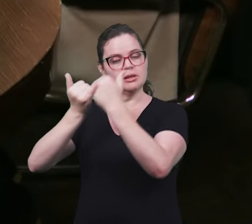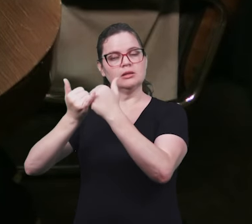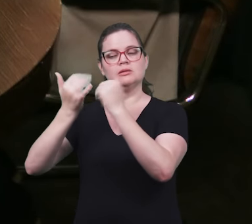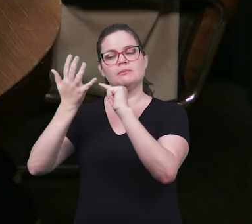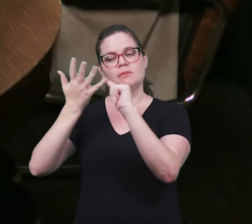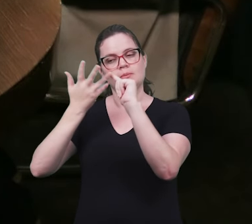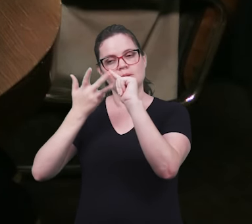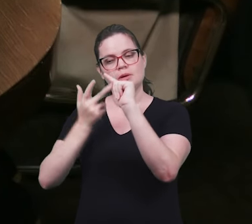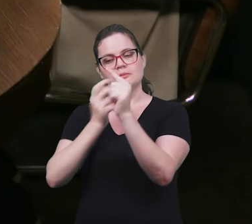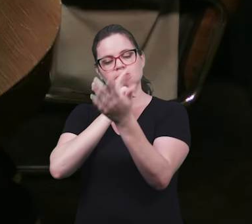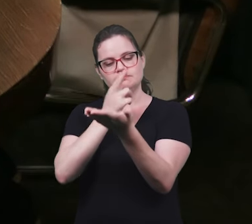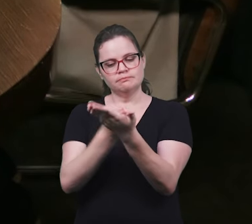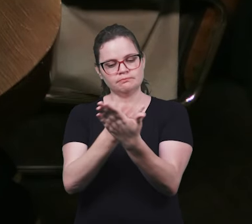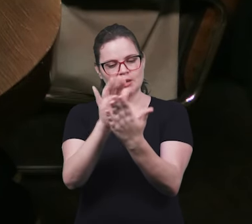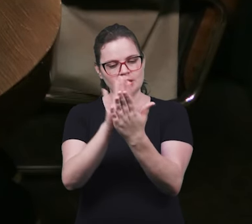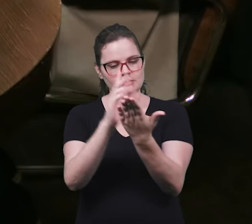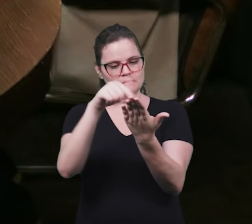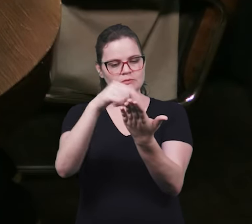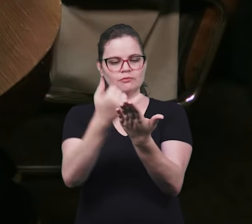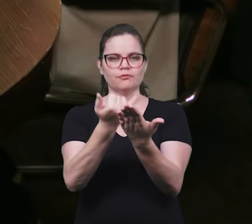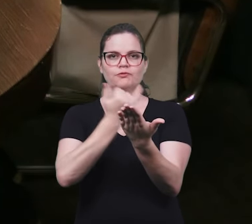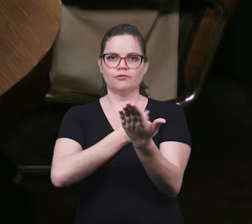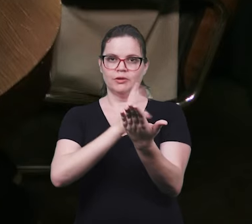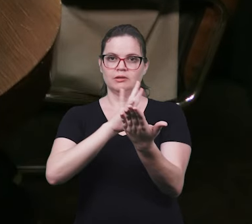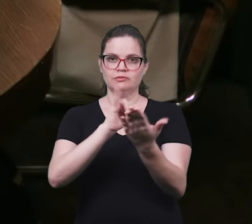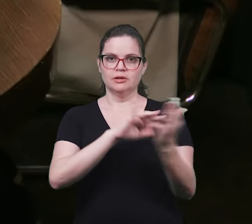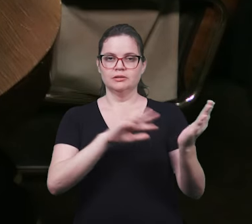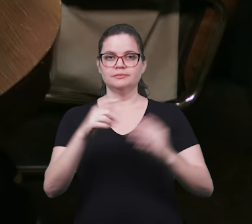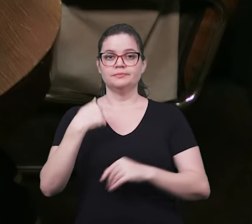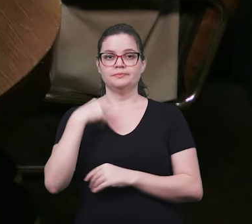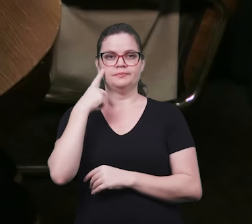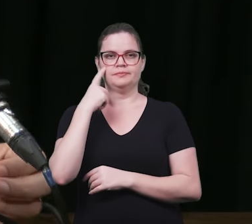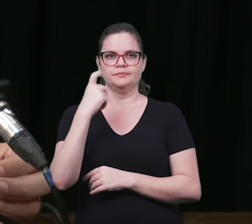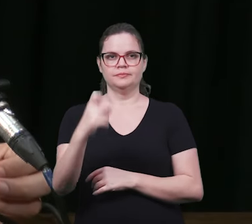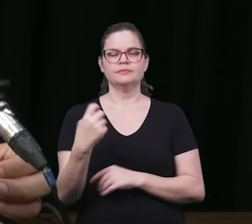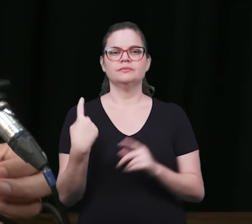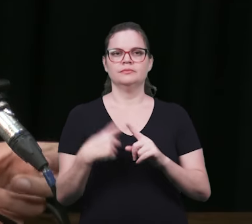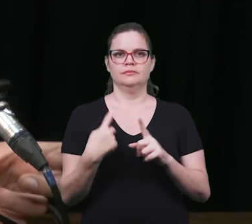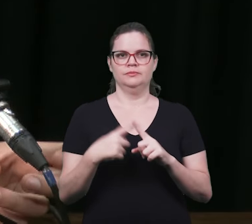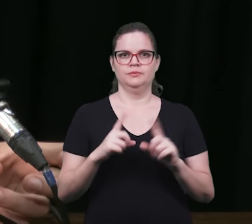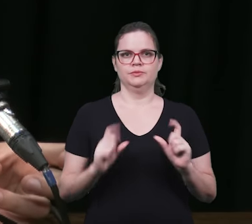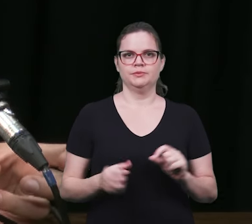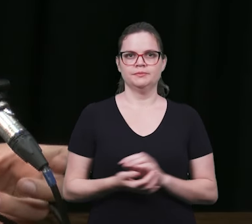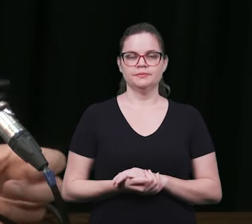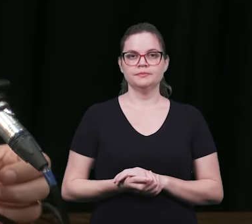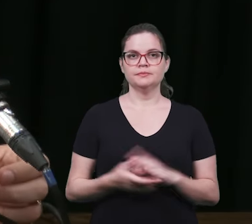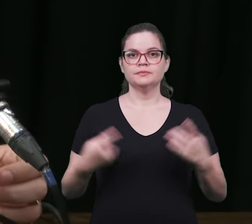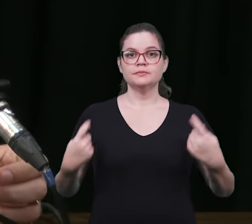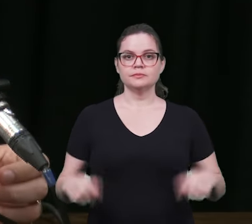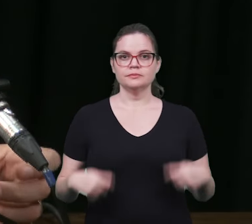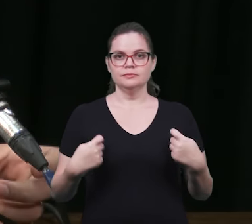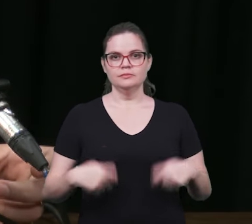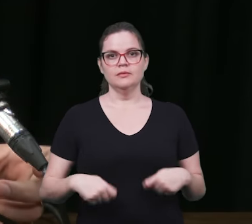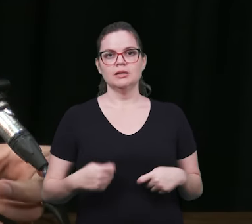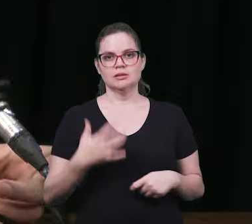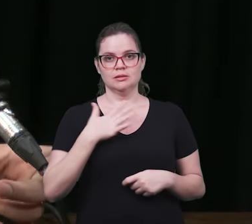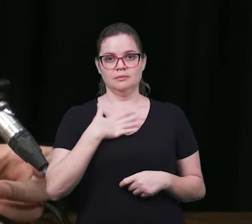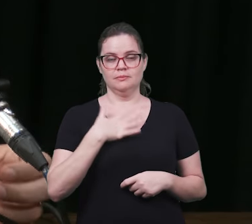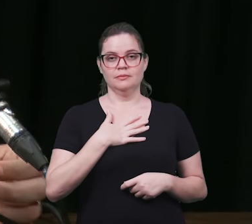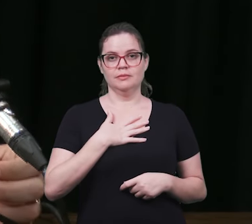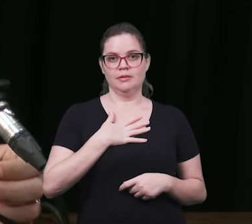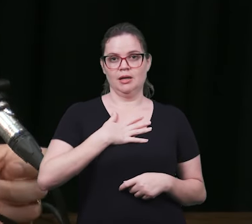Senhor confirmou para você. E é interessante isso, pastor, porque assim, precisa estar